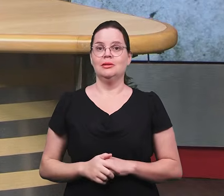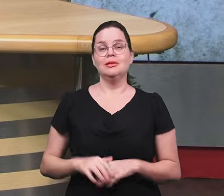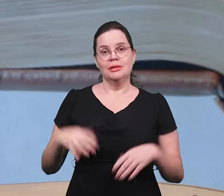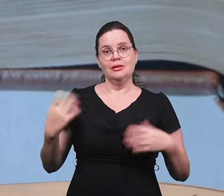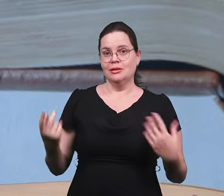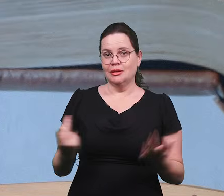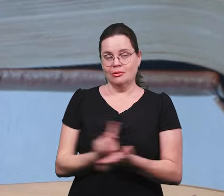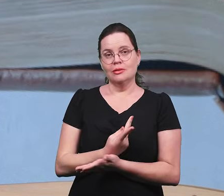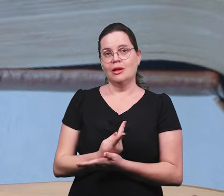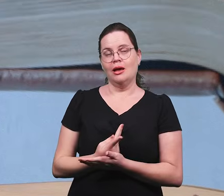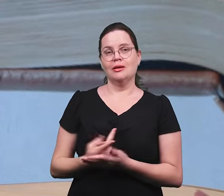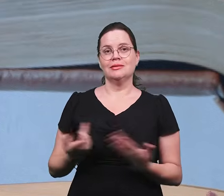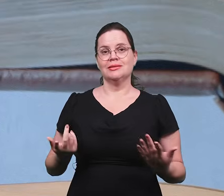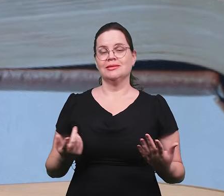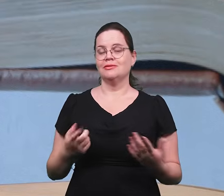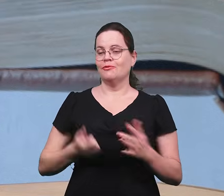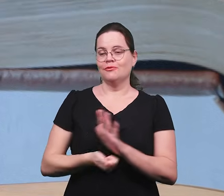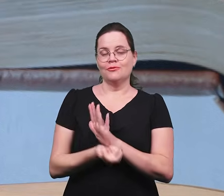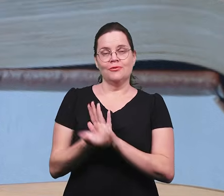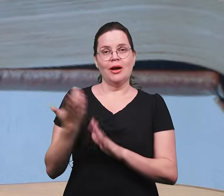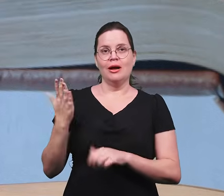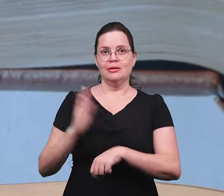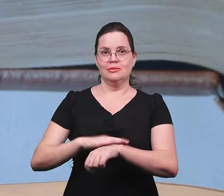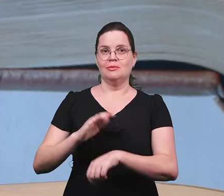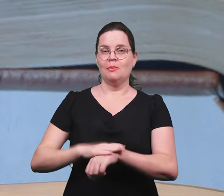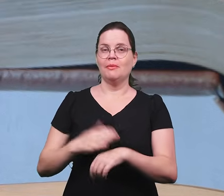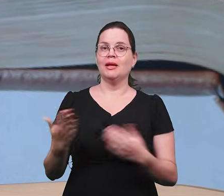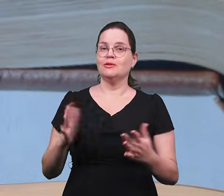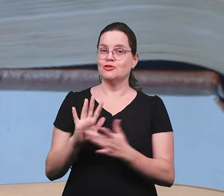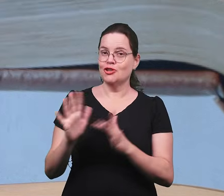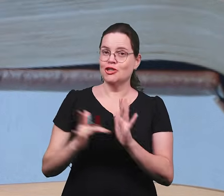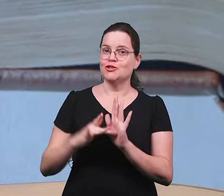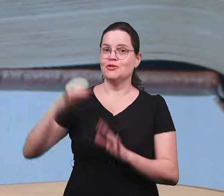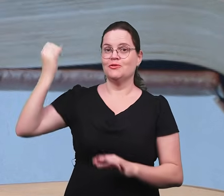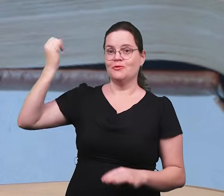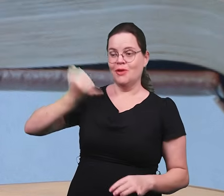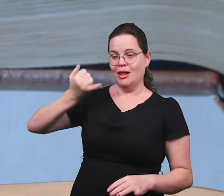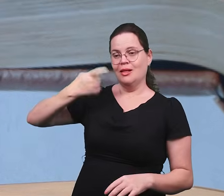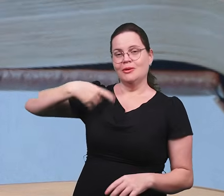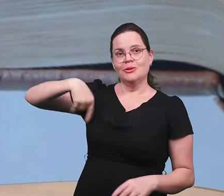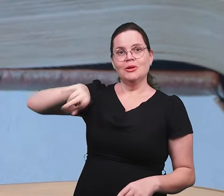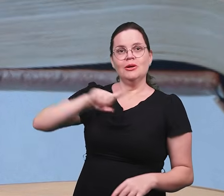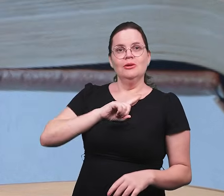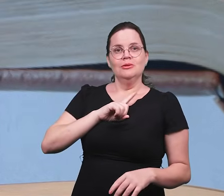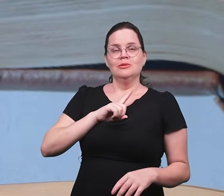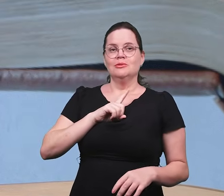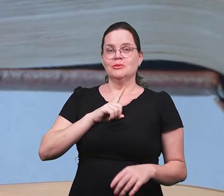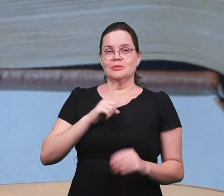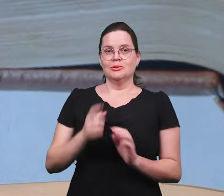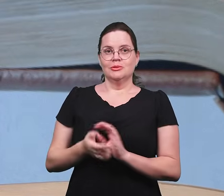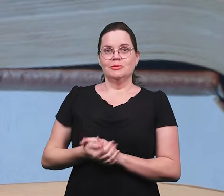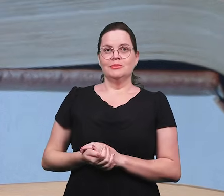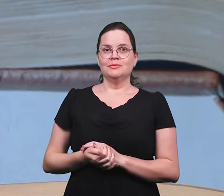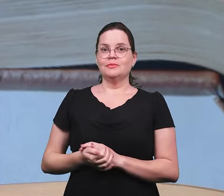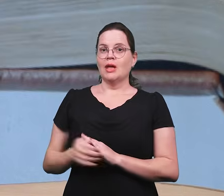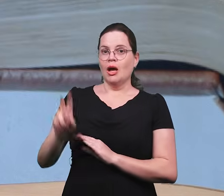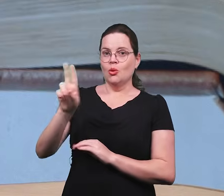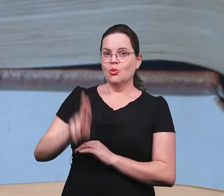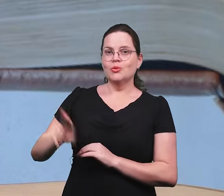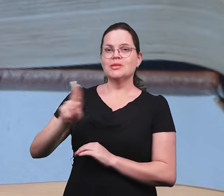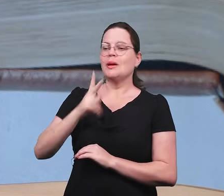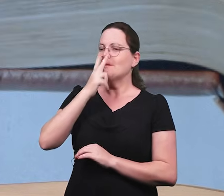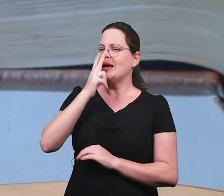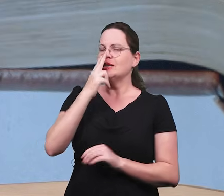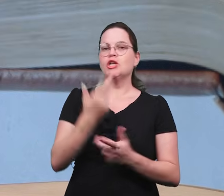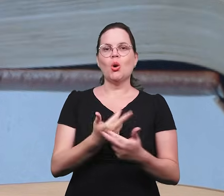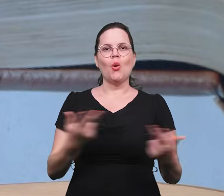isso acontece, não é, Cris? Muitas vezes Jesus fala conosco e ele às vezes usa